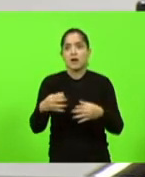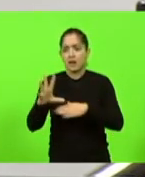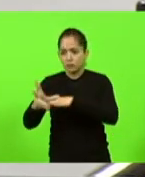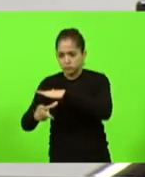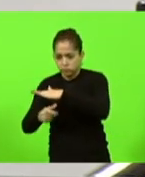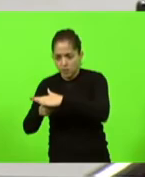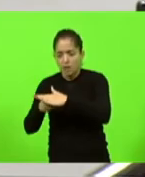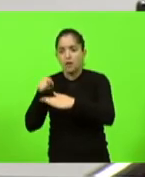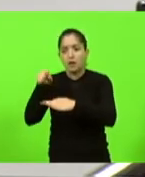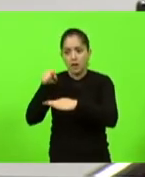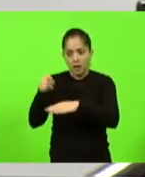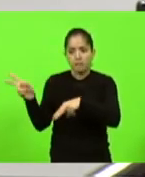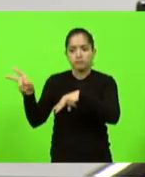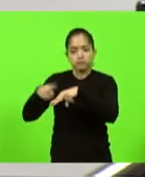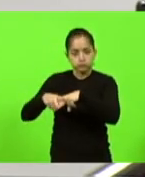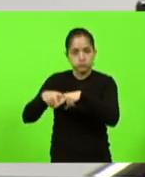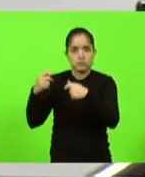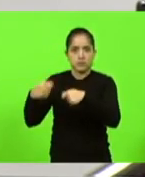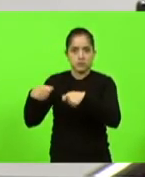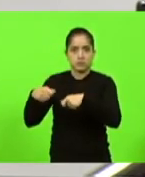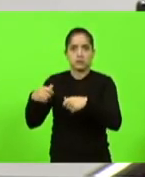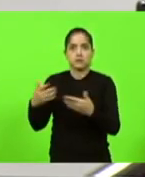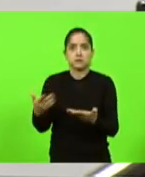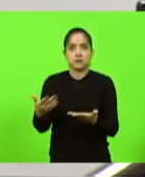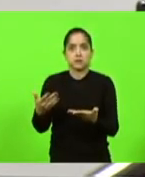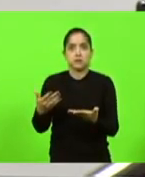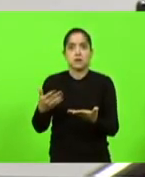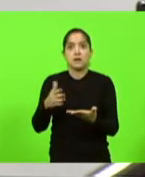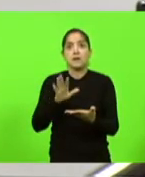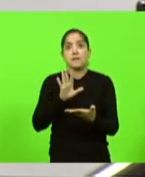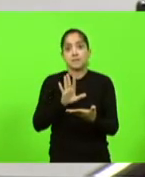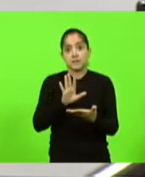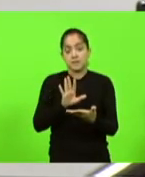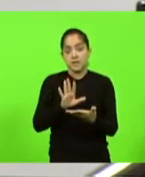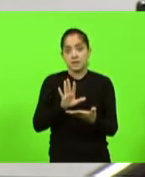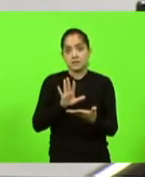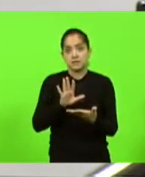para a cadeia, têm que pagar por suas penas. Ademais, senhor presidente,